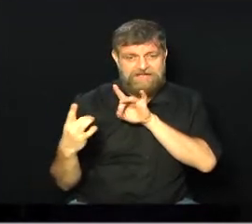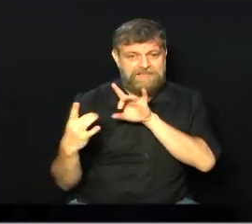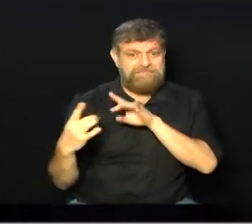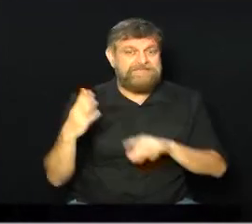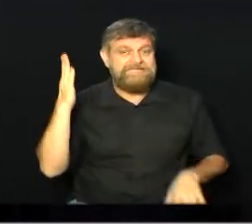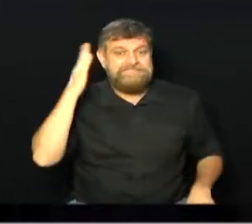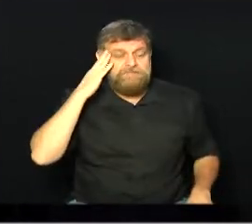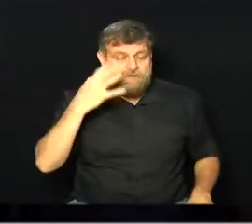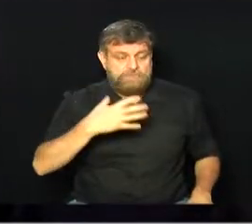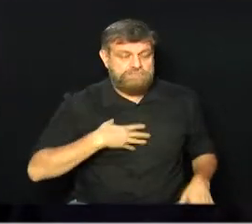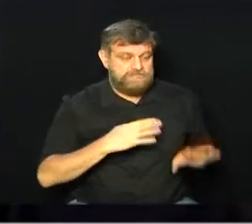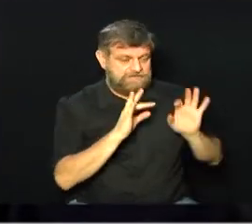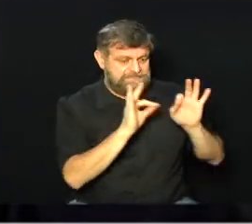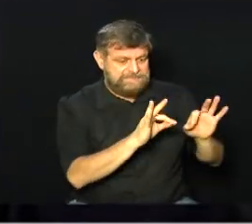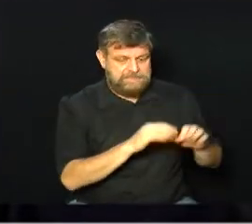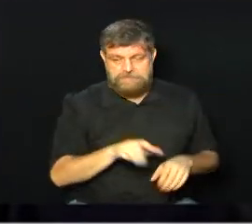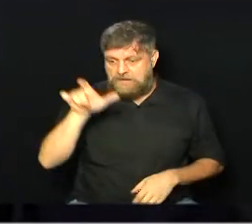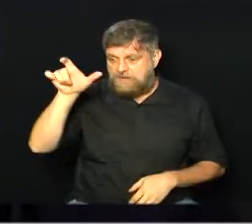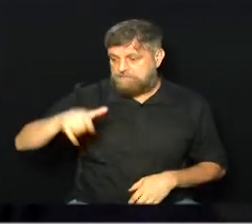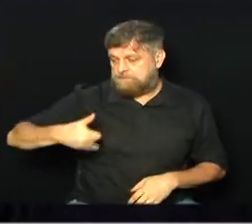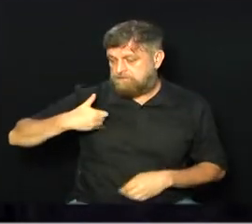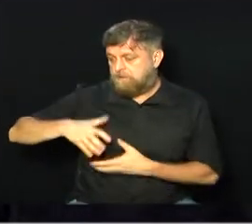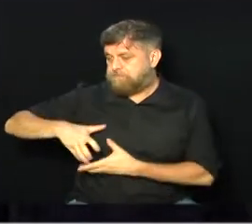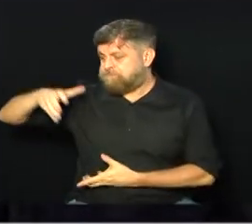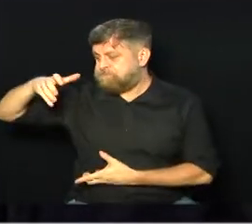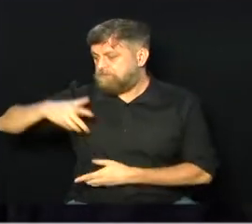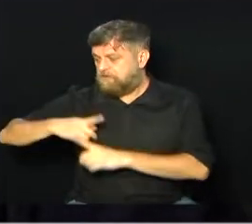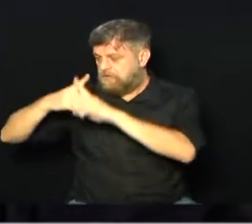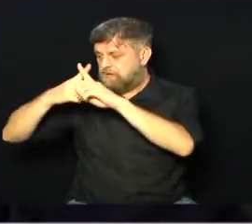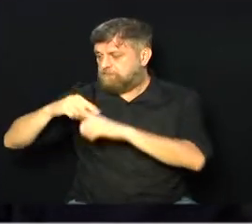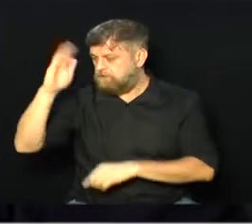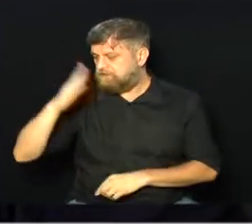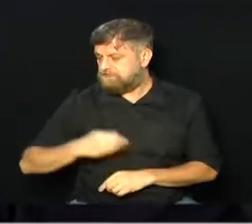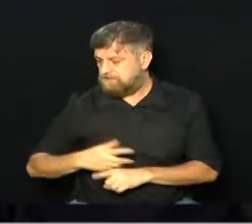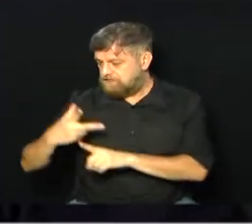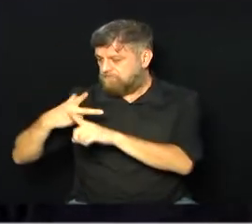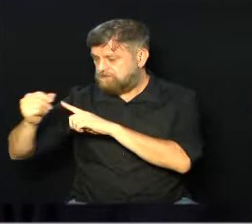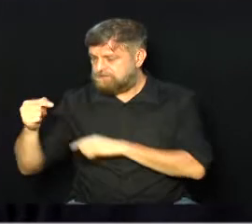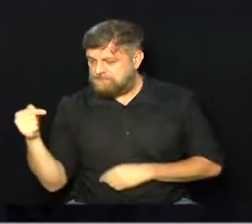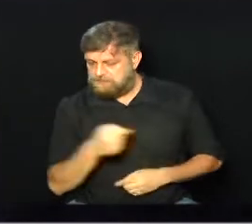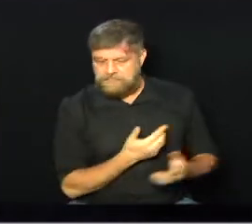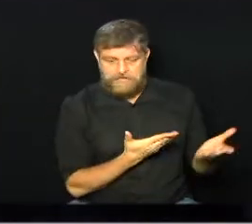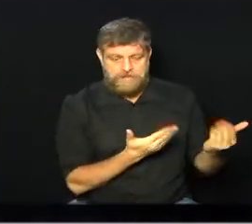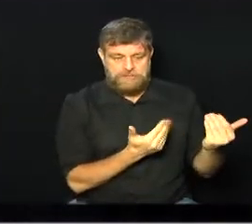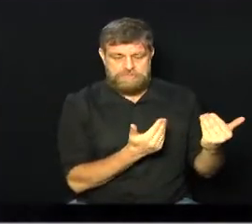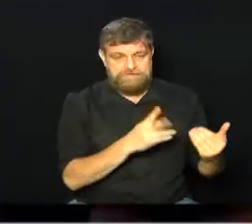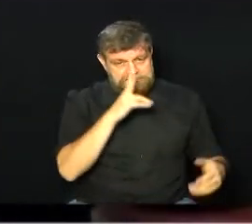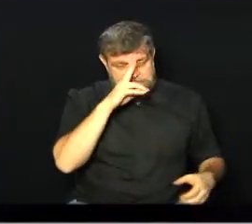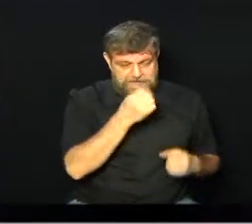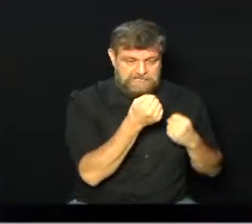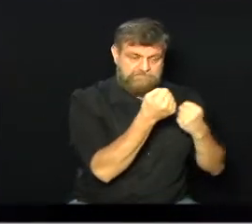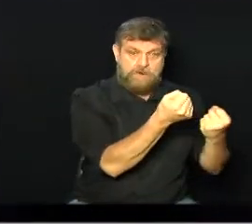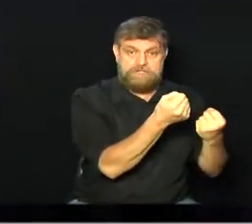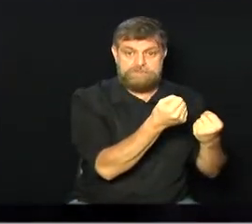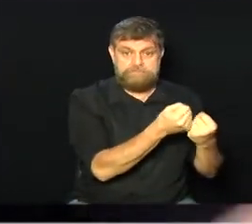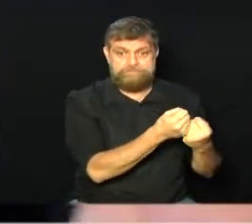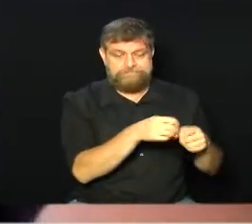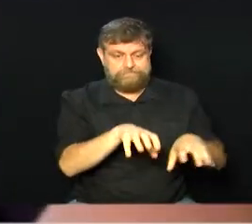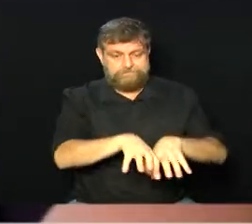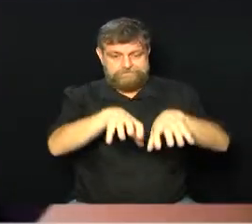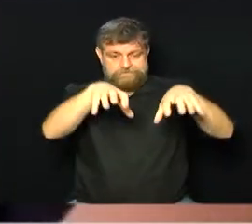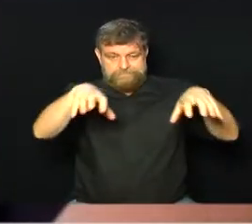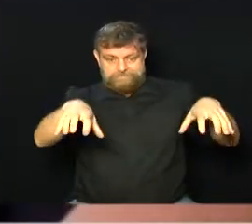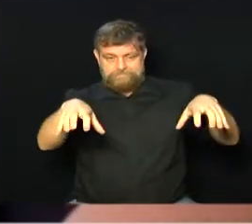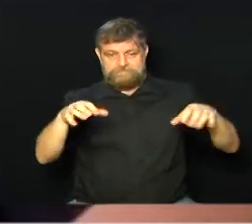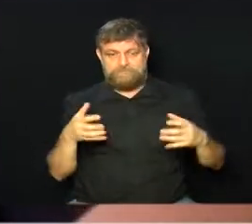certo. Os antigos estão ganhando o brasileiro e os novos estão mais fortes no mercado. Então, é bem complicado